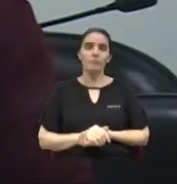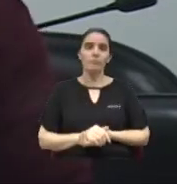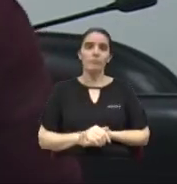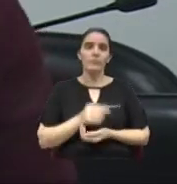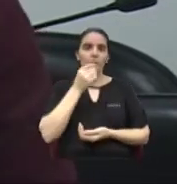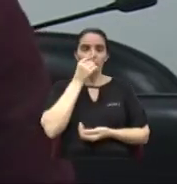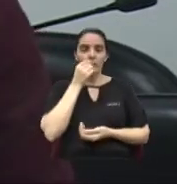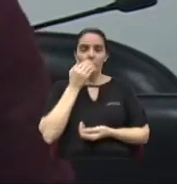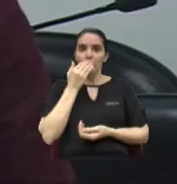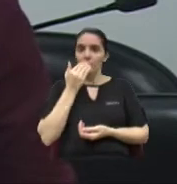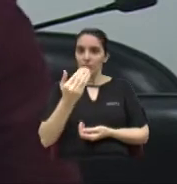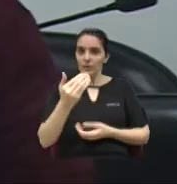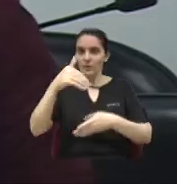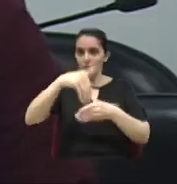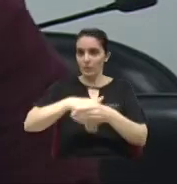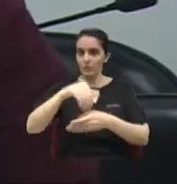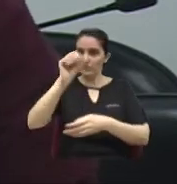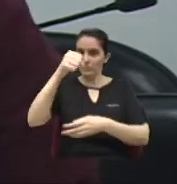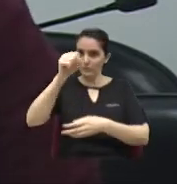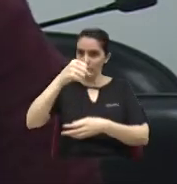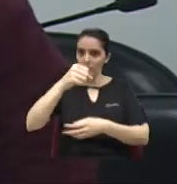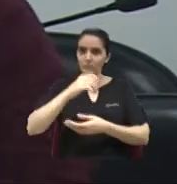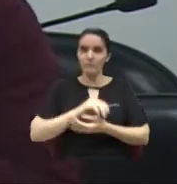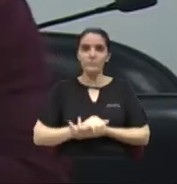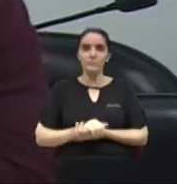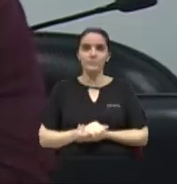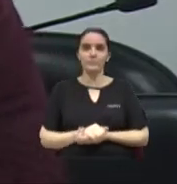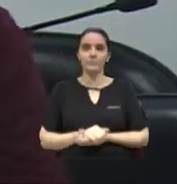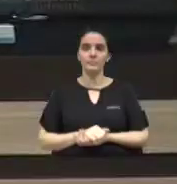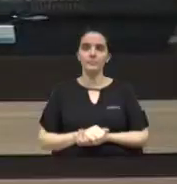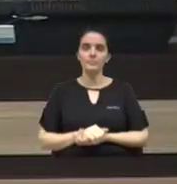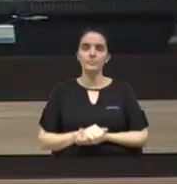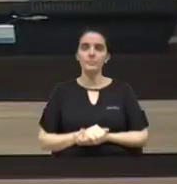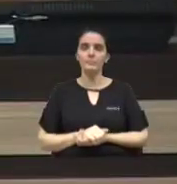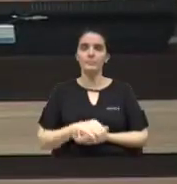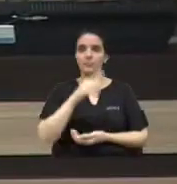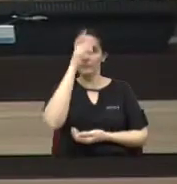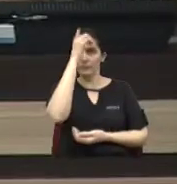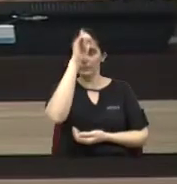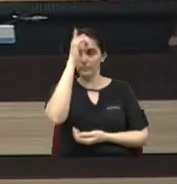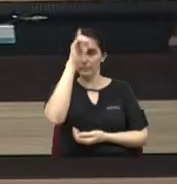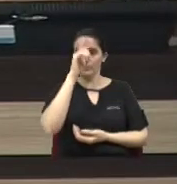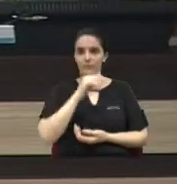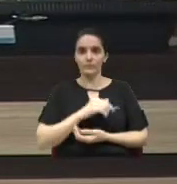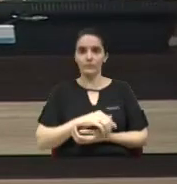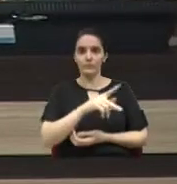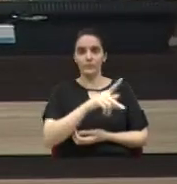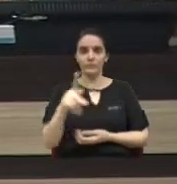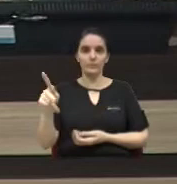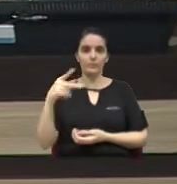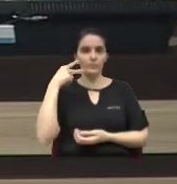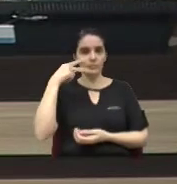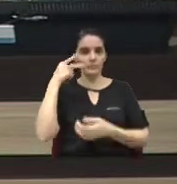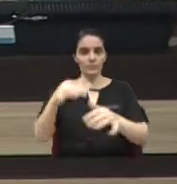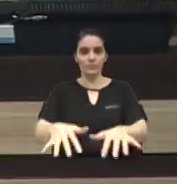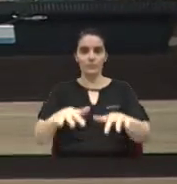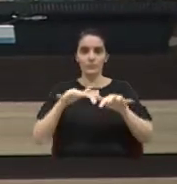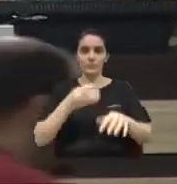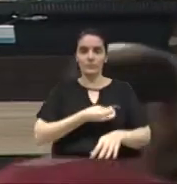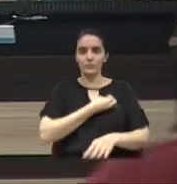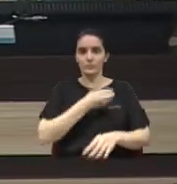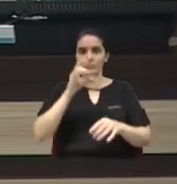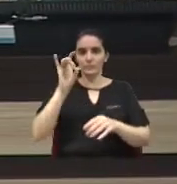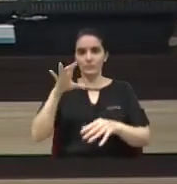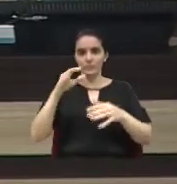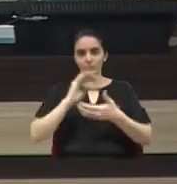com certeza meu voto será favorável ao seu projeto, vereadora. Obrigado. Lemão. Senhor presidente, vereadores e vereadoras, público presente, só para